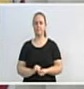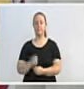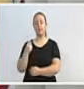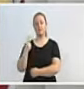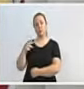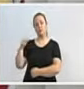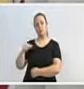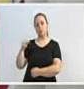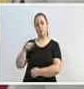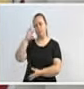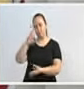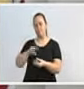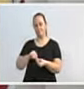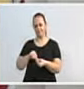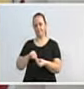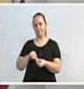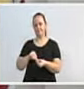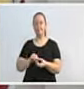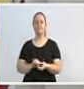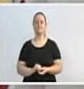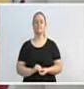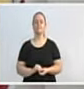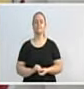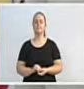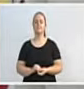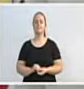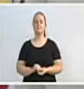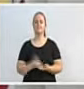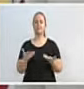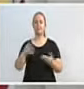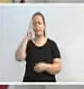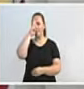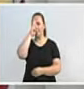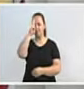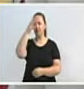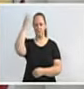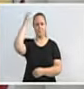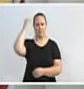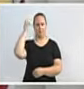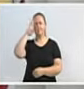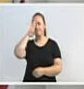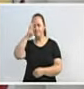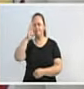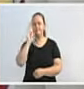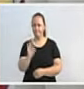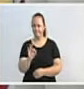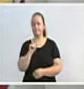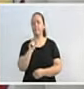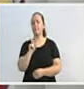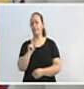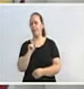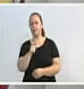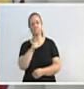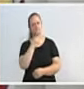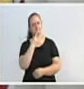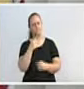2 minutos para a sua conclusão, vereador. Obrigado, Célio. Presidente. Eu gostaria aqui, eu acho que o principal, vereador Ivanato, Vossa Excelência colocou muito bem, e